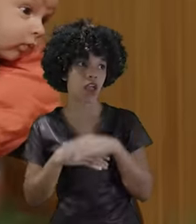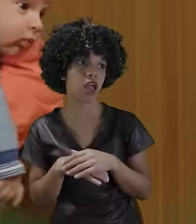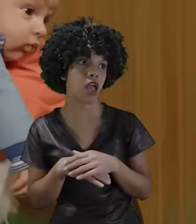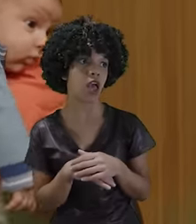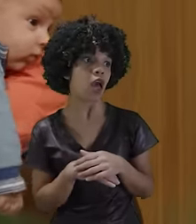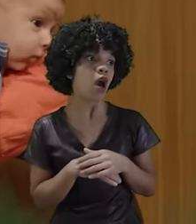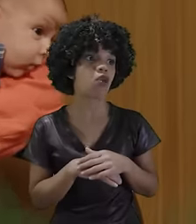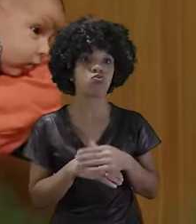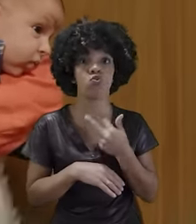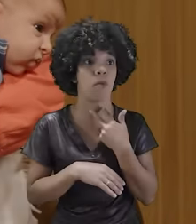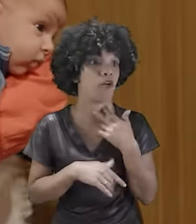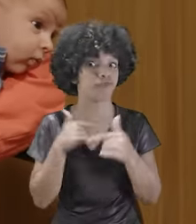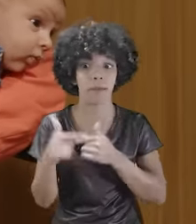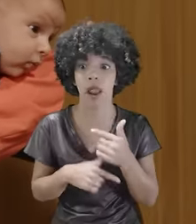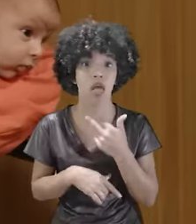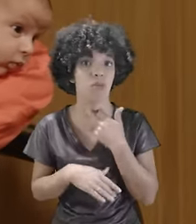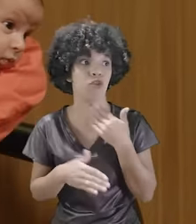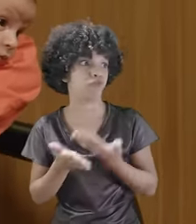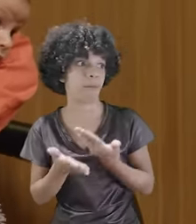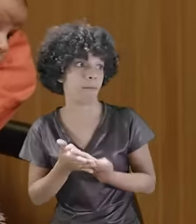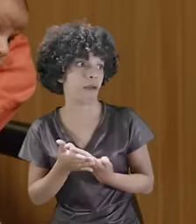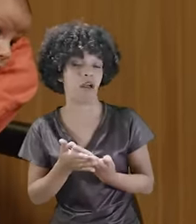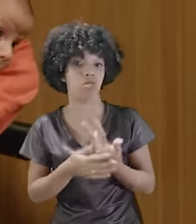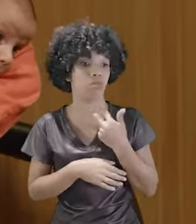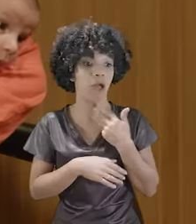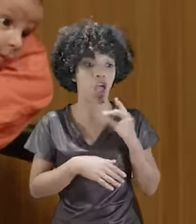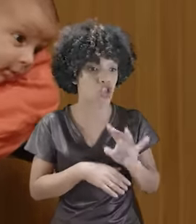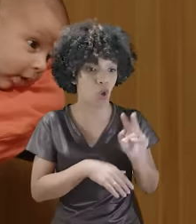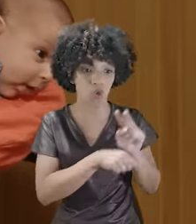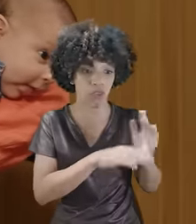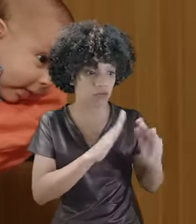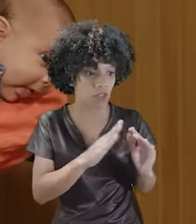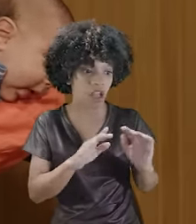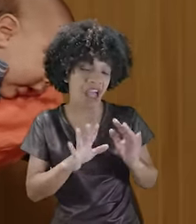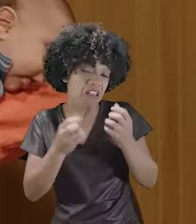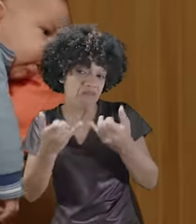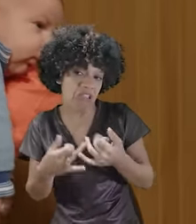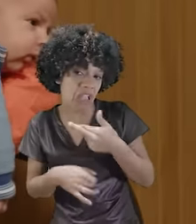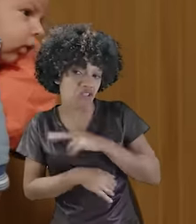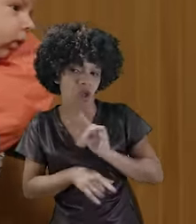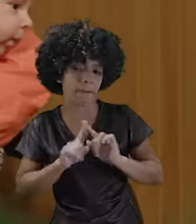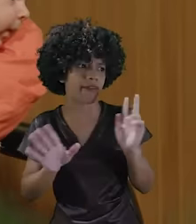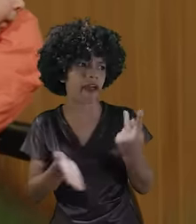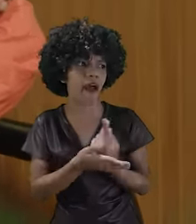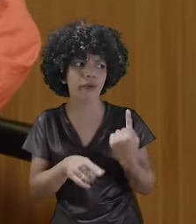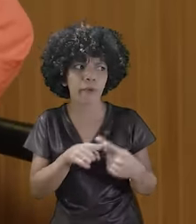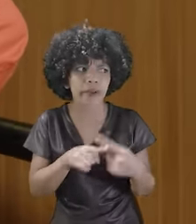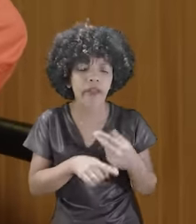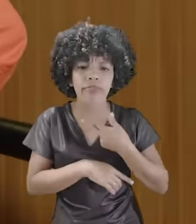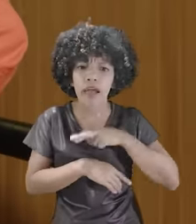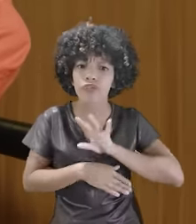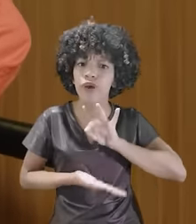não pode fazer nada ele está falando por religião mas ele está fazendo errado porque na nossa religião